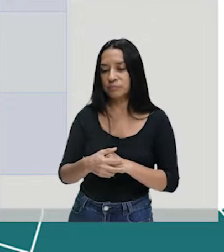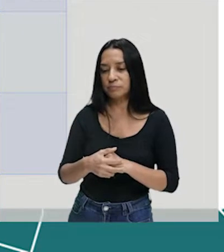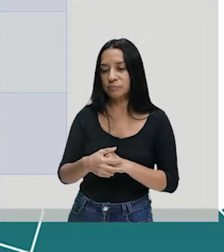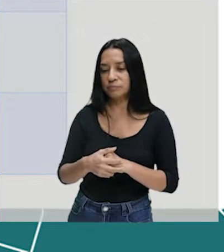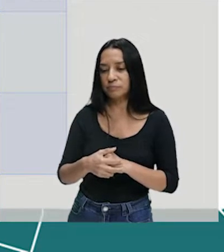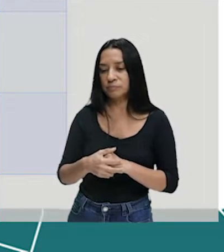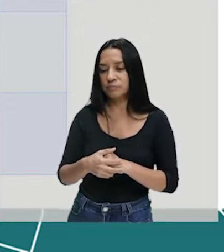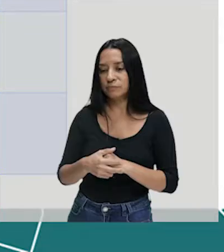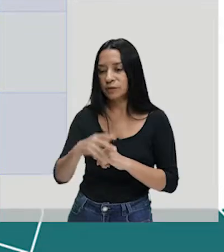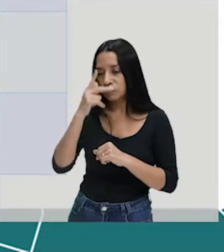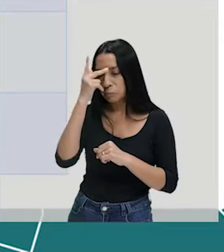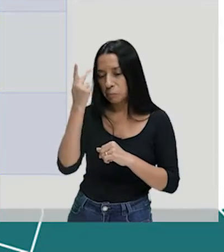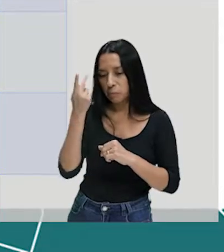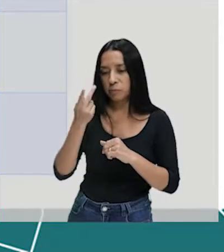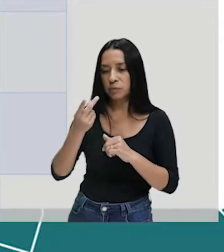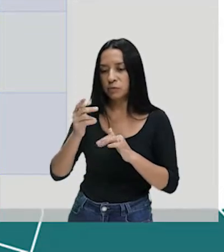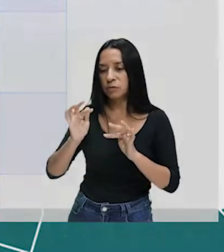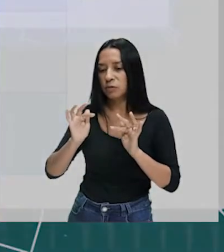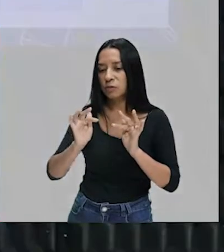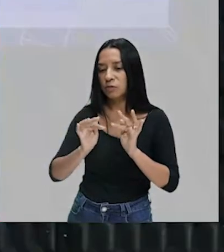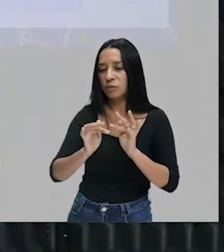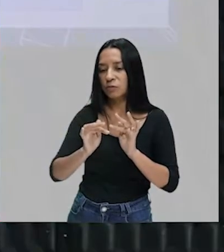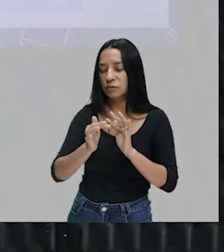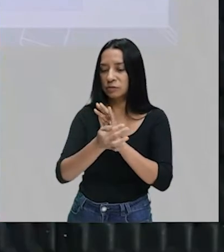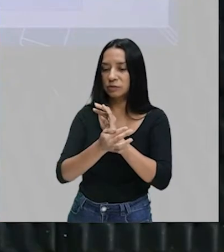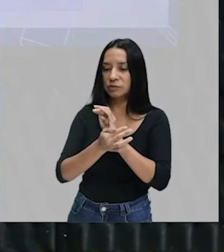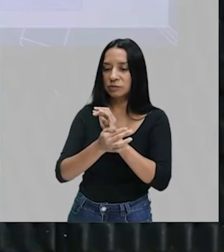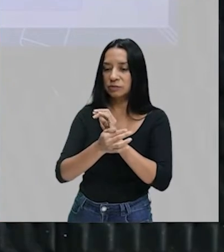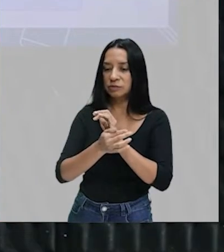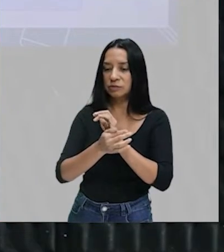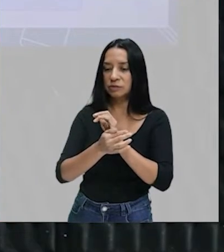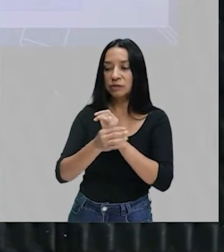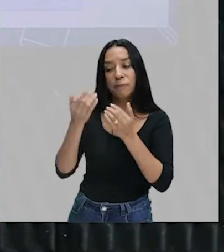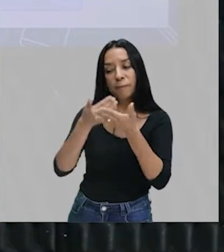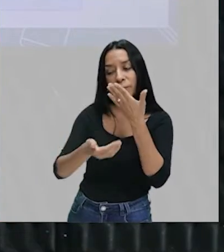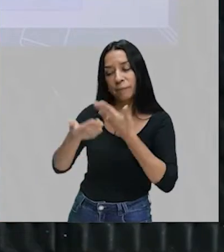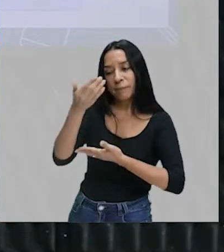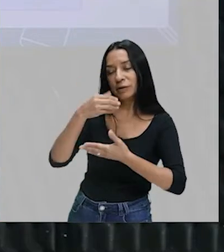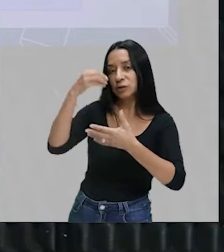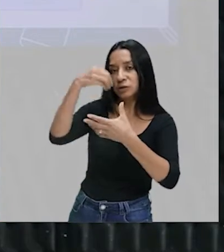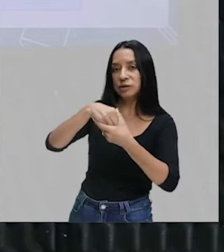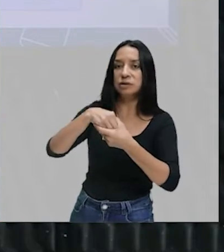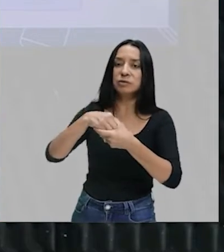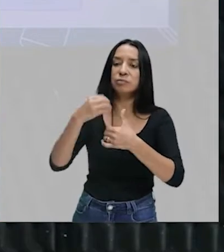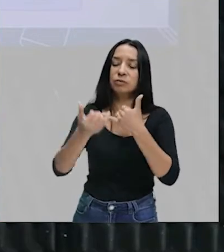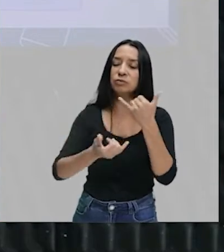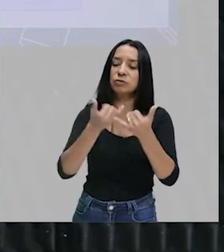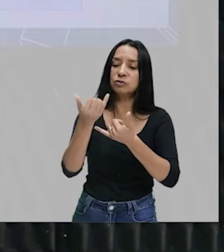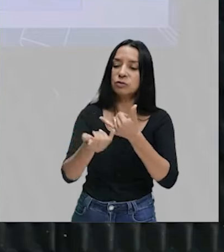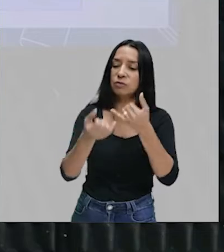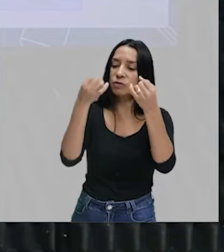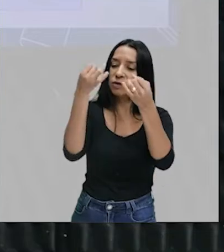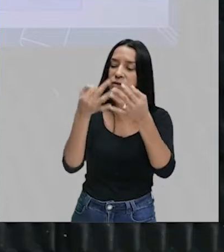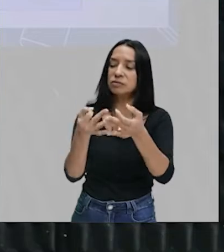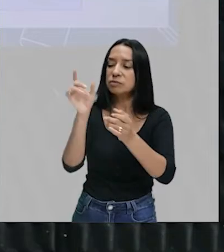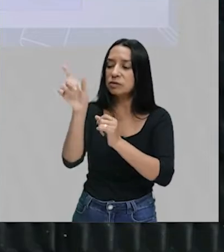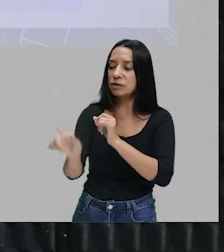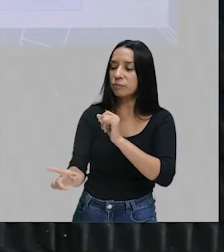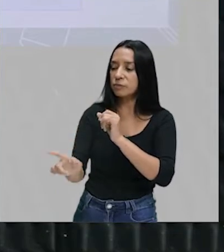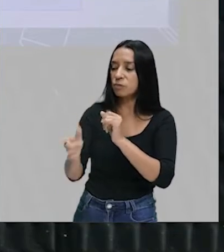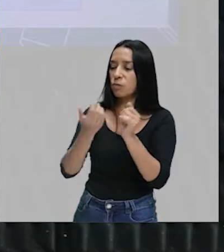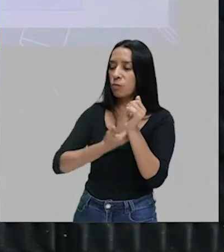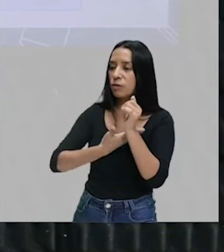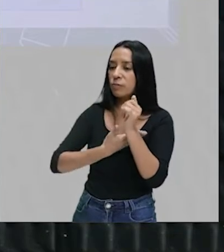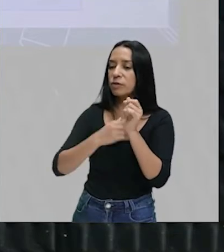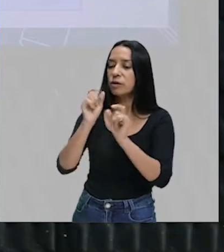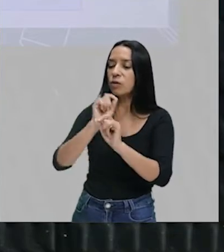físicos que jogam e que participam de jogos interativos e um deles tá jogando E aí ele vai explicar para pessoa